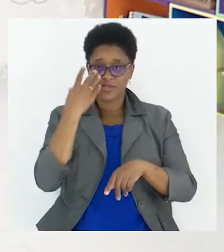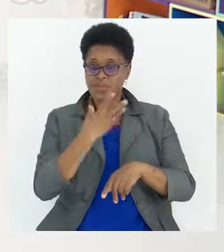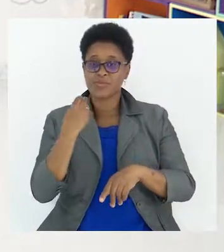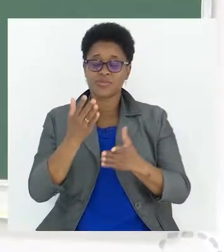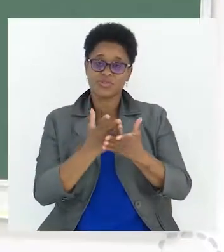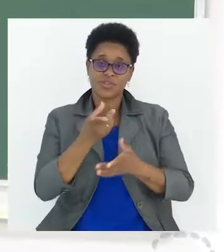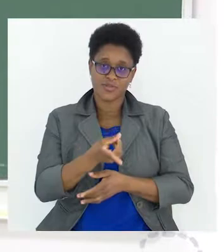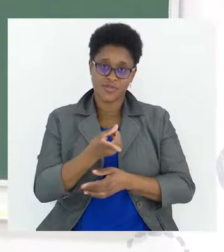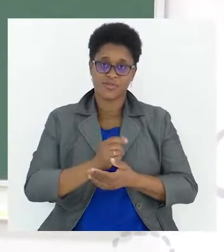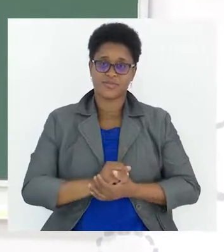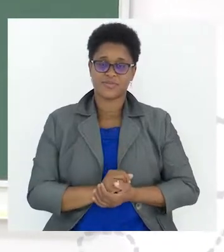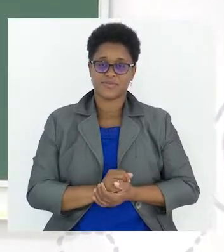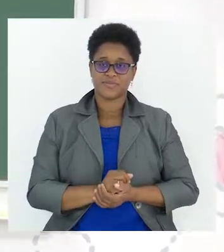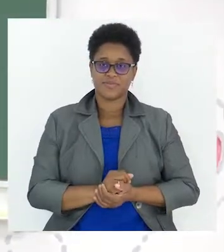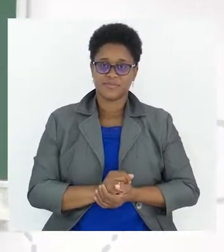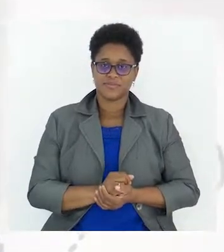do 9º ano.